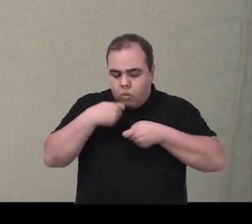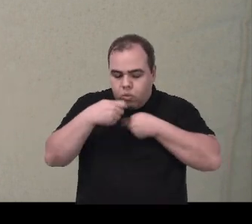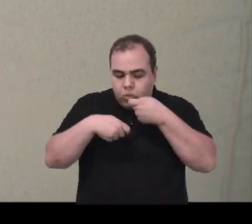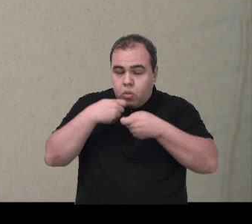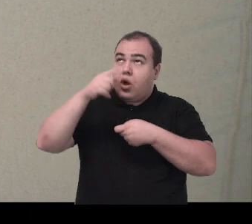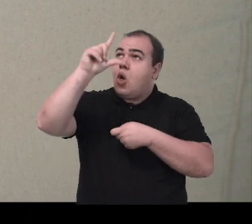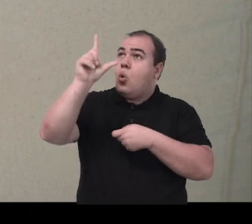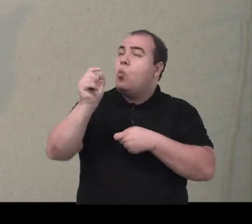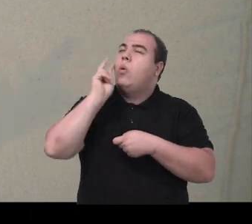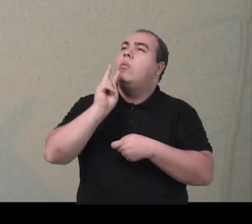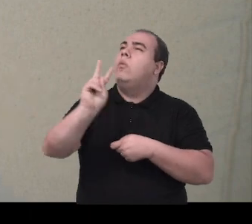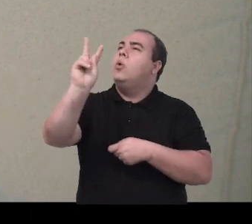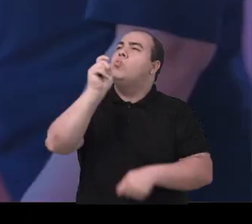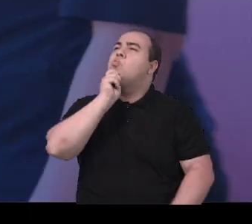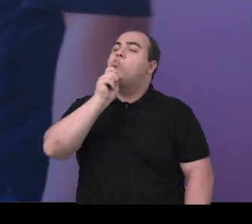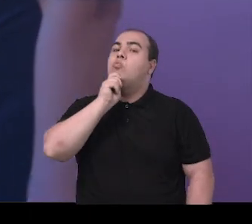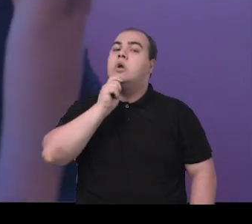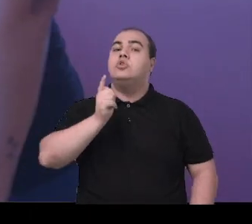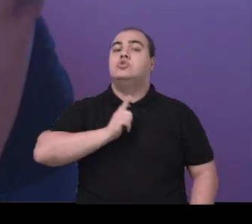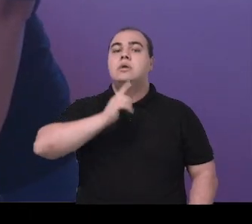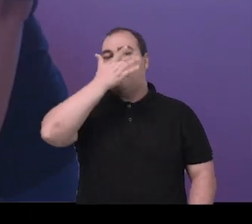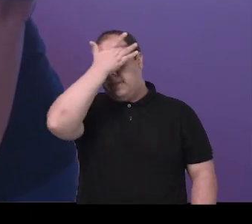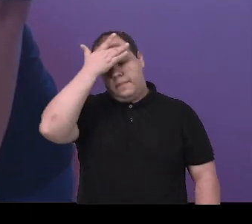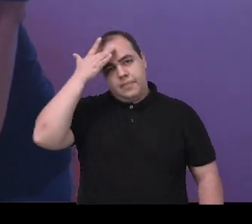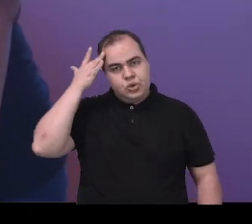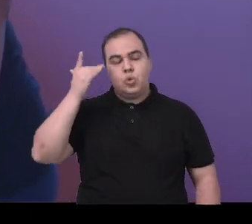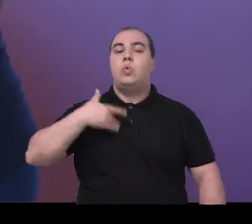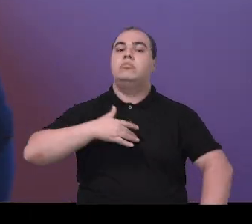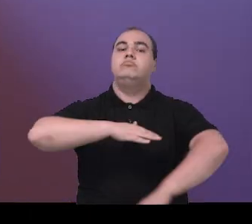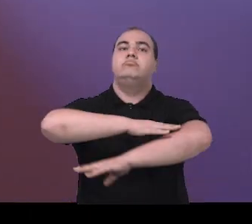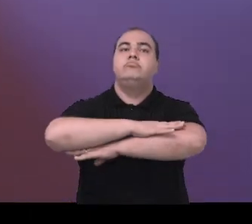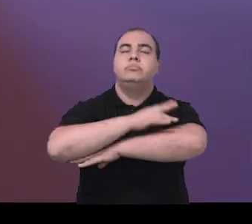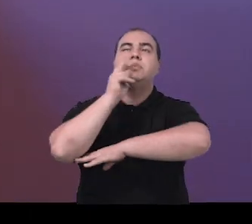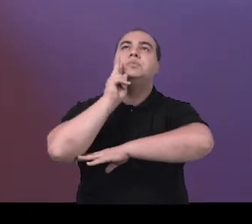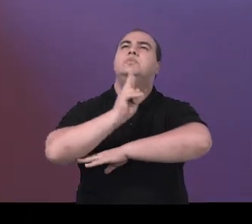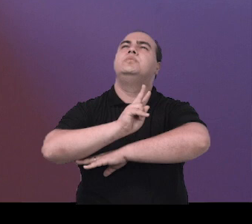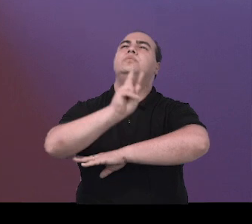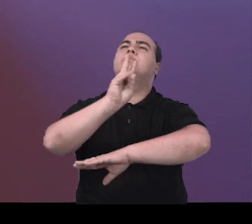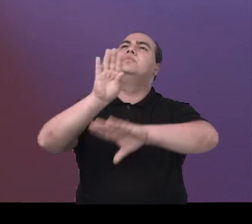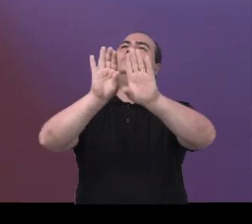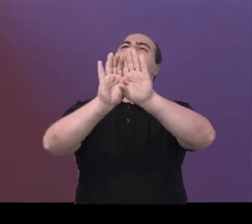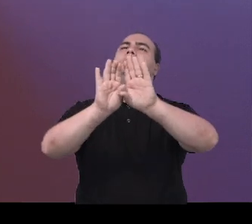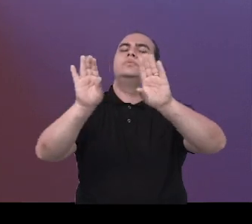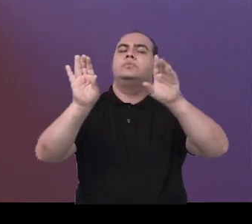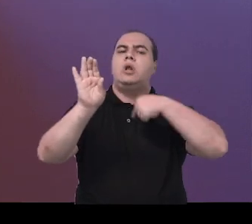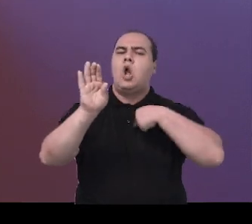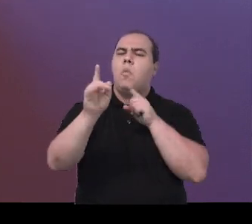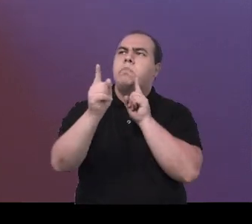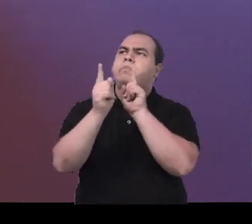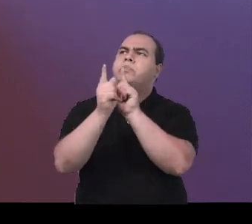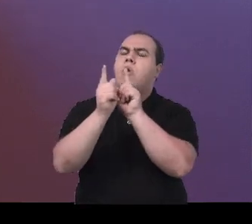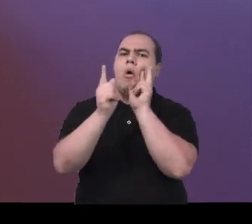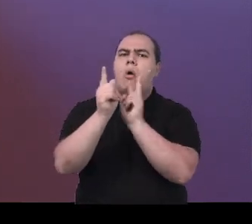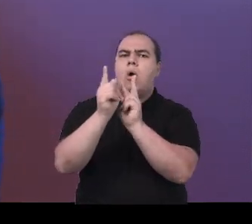quartos, nunca conhecia a lua. Uma das moradoras estava na sacada da casa, olhando para o céu. Me